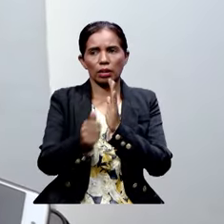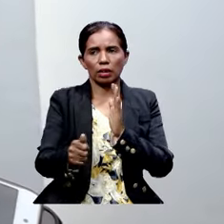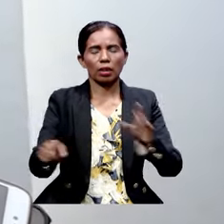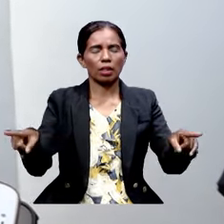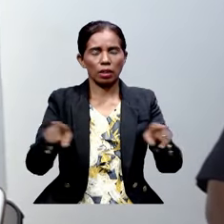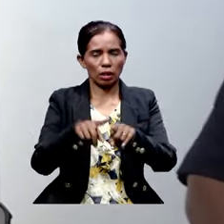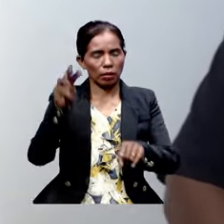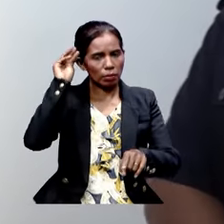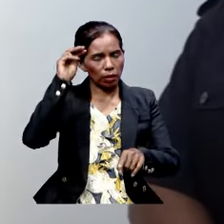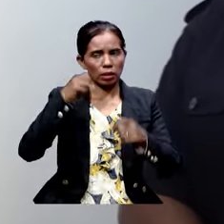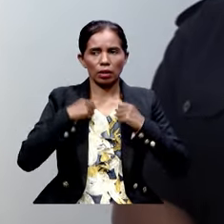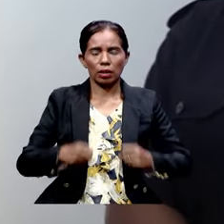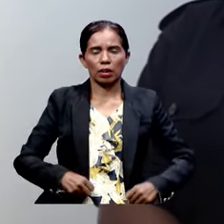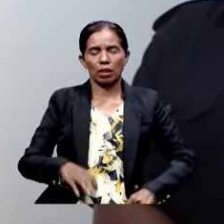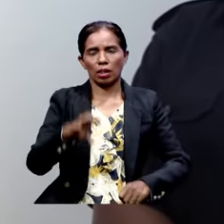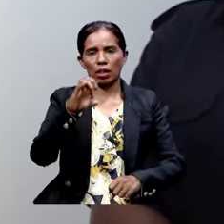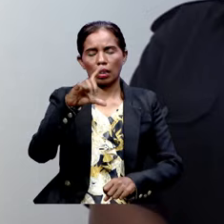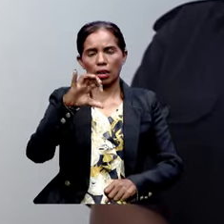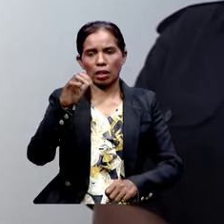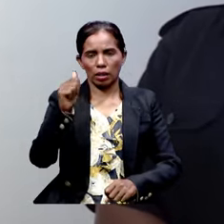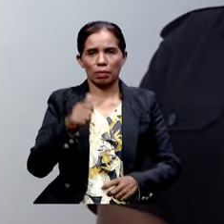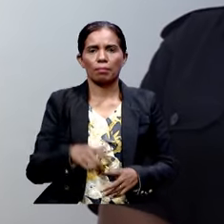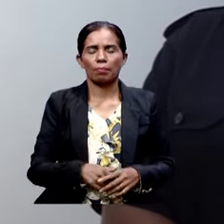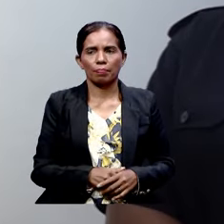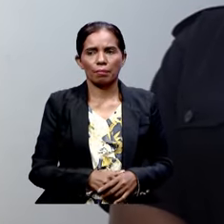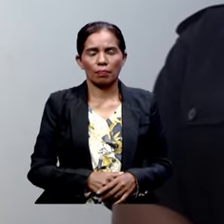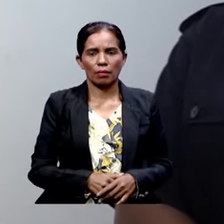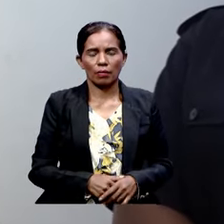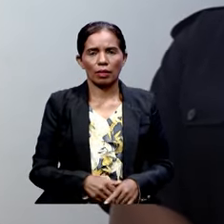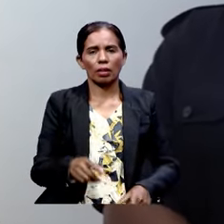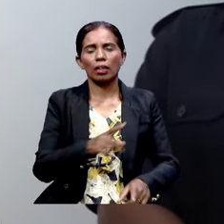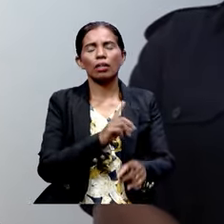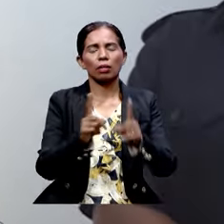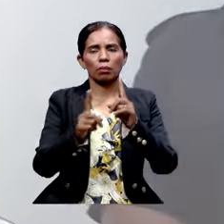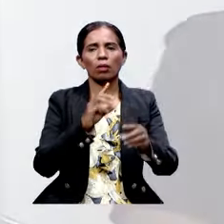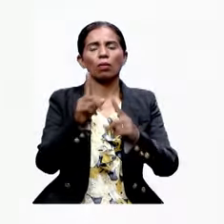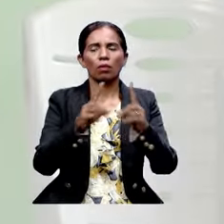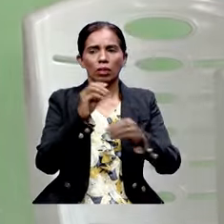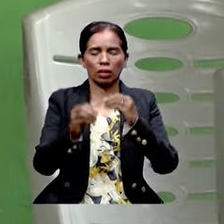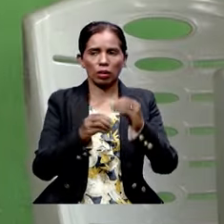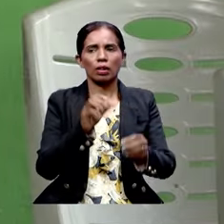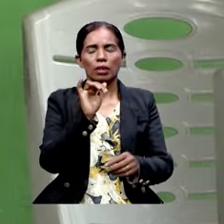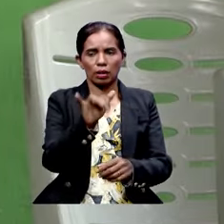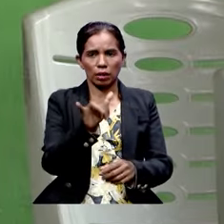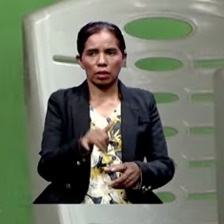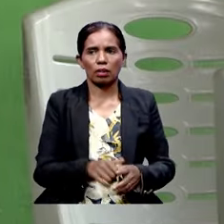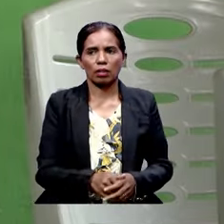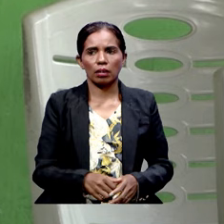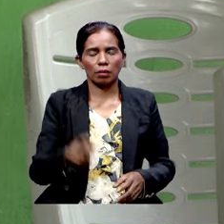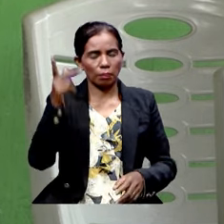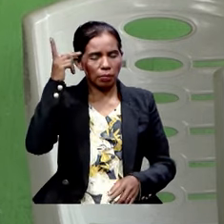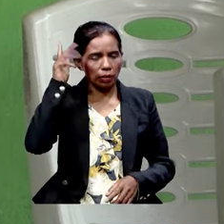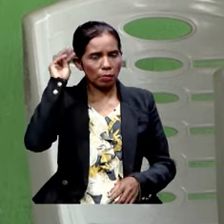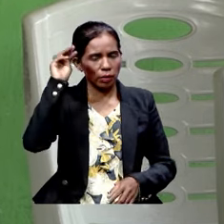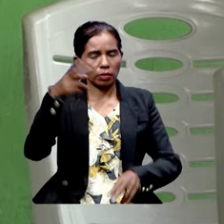hanesa ministra Saudi Elia dos Reis Amaral. Quando ita bot kulia exoneração, sim, né? Ia primeiro ministro nem